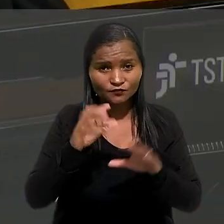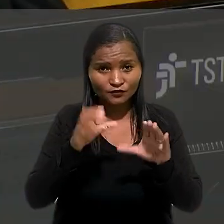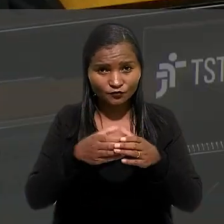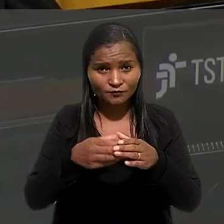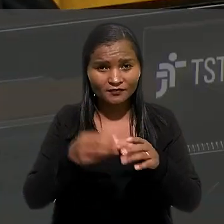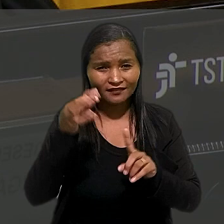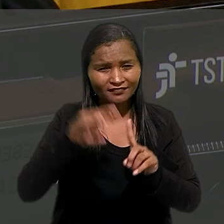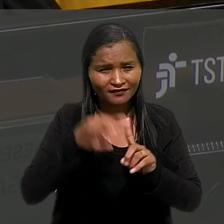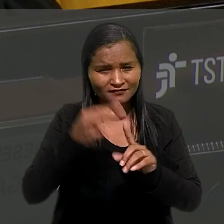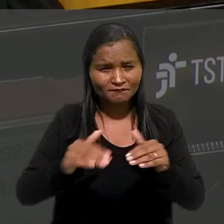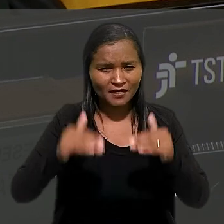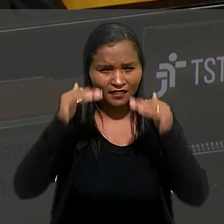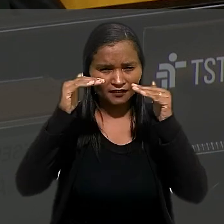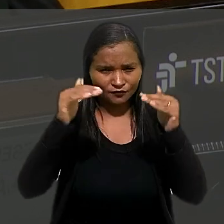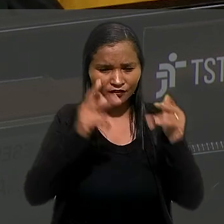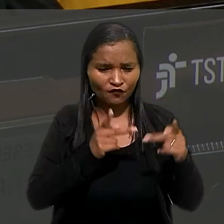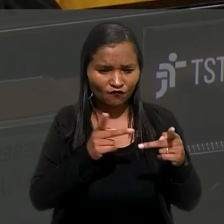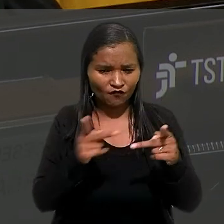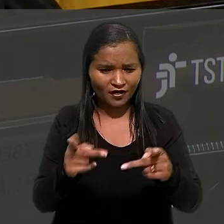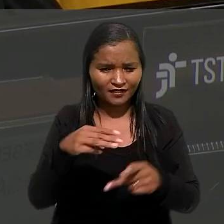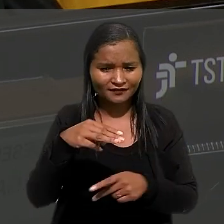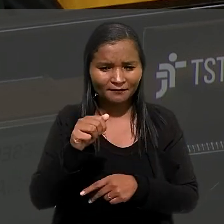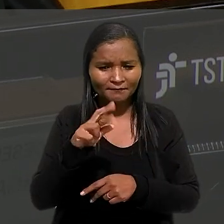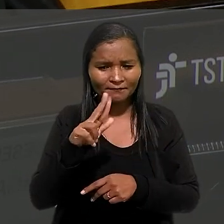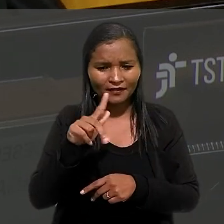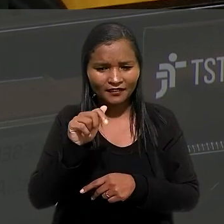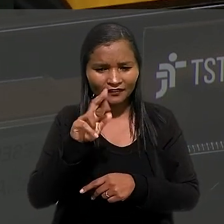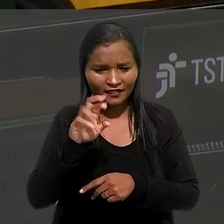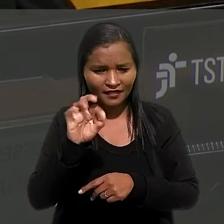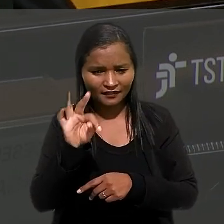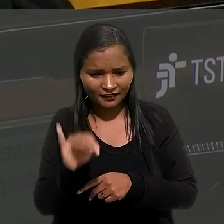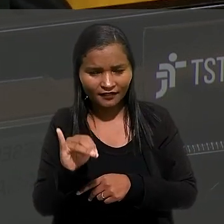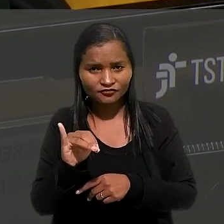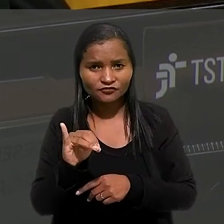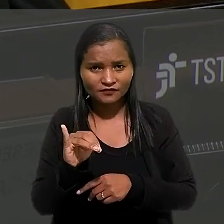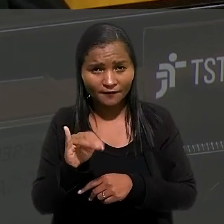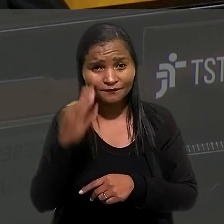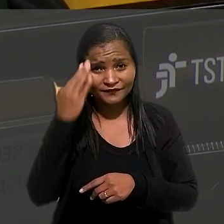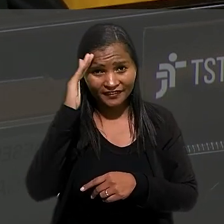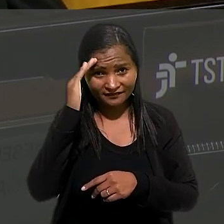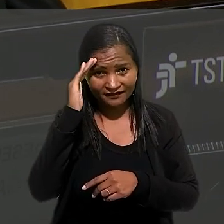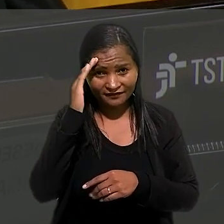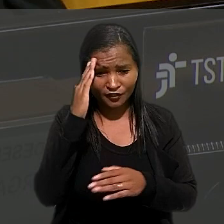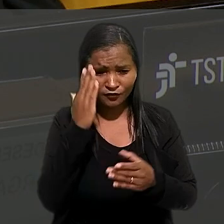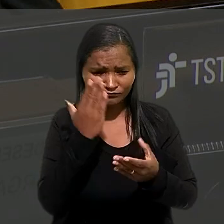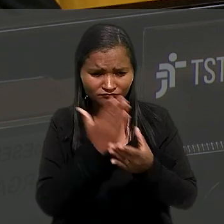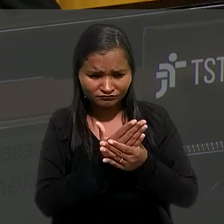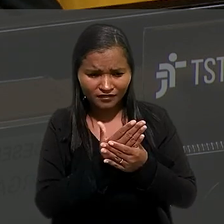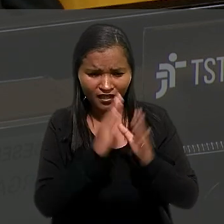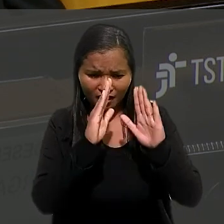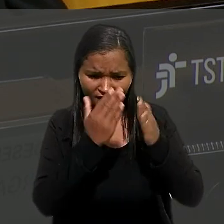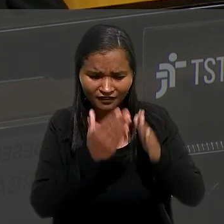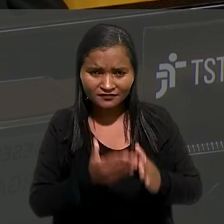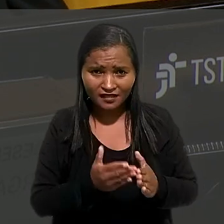desembargadora convocada Margarete Rodrigues, entendeu que no caso analisado e de acordo com a jurisprudência do tribunal, é